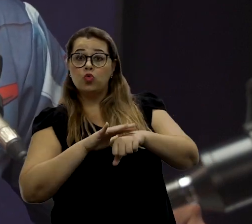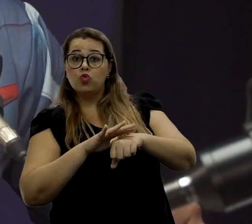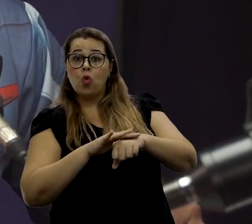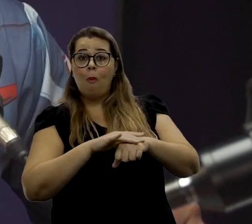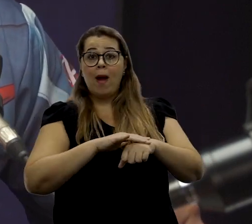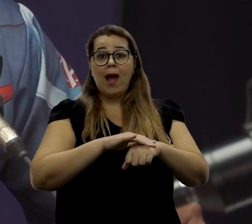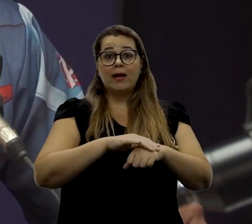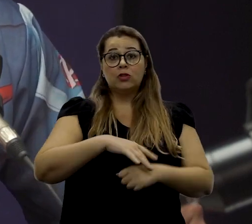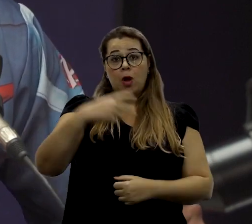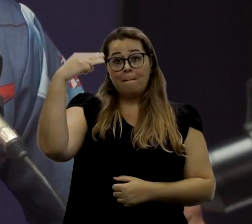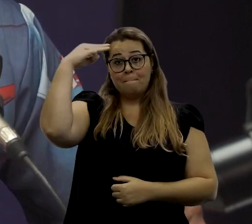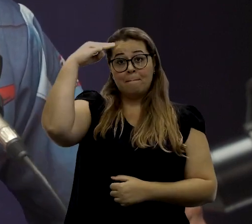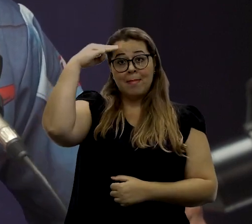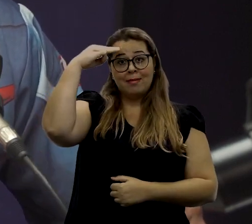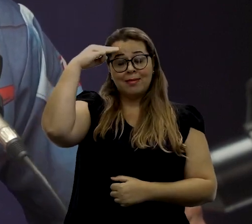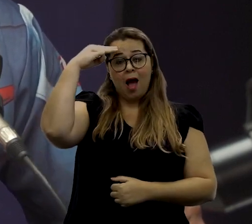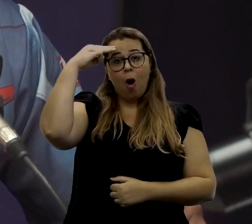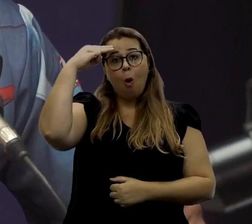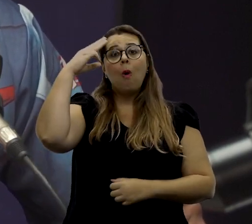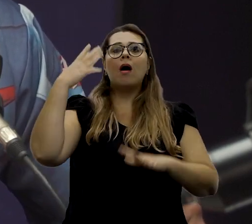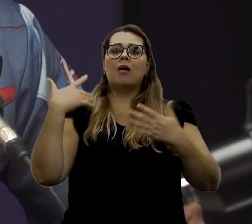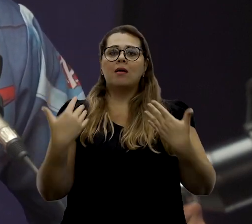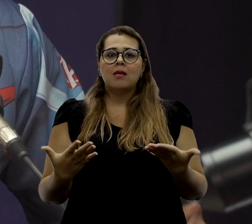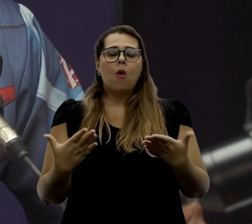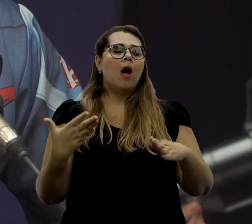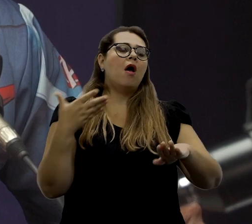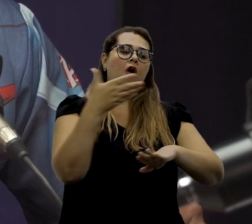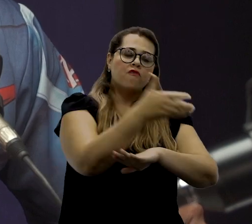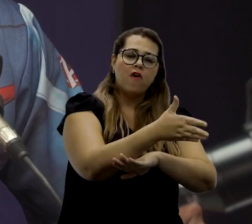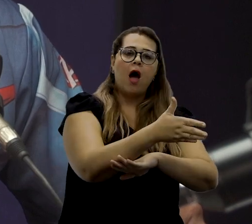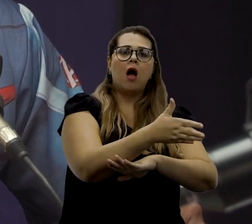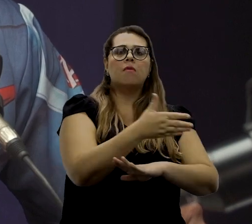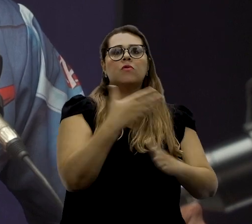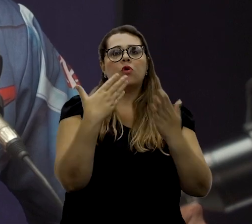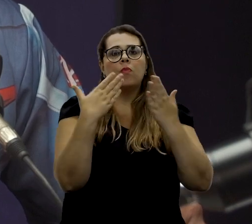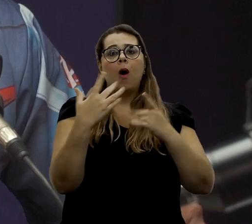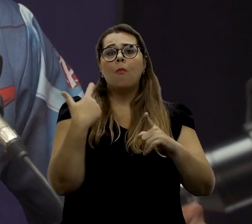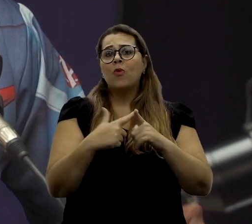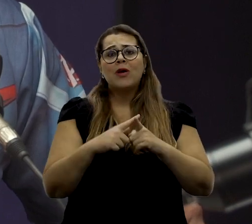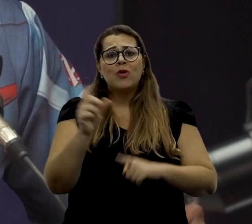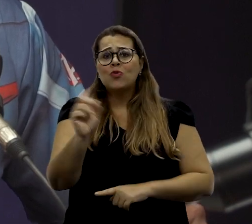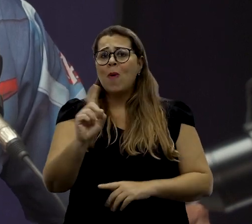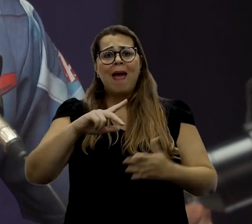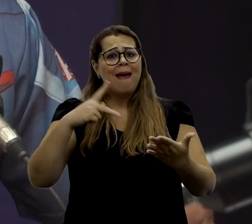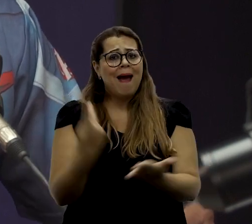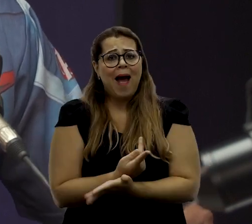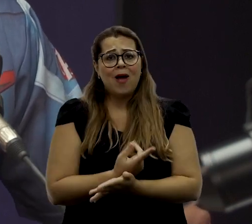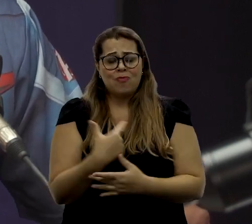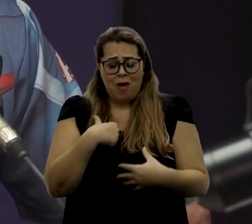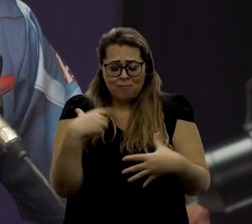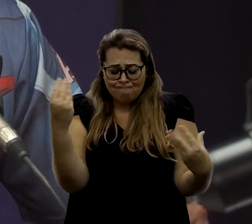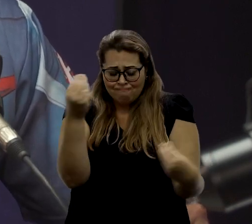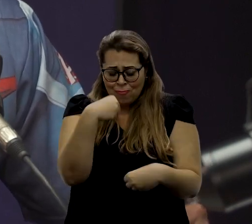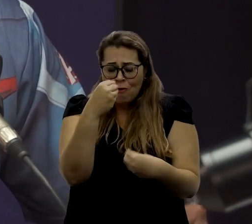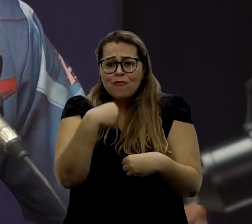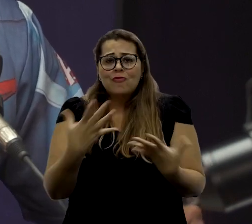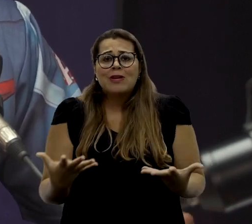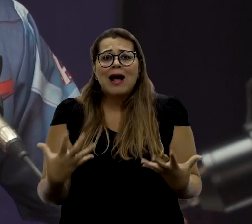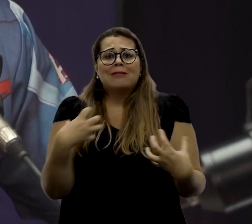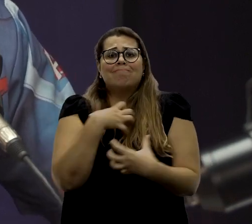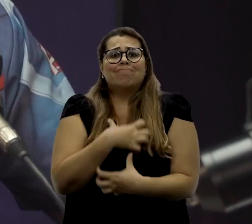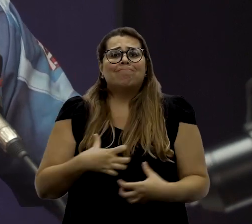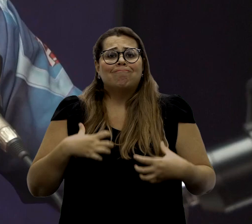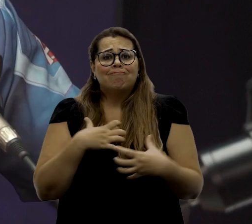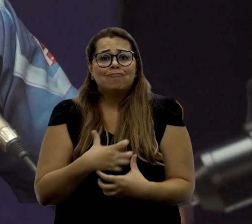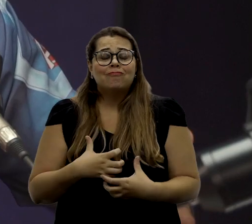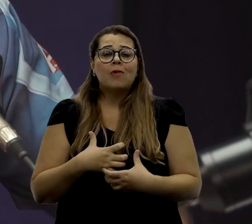desistir, dizer de ser fraco. Cara, não é errado você ficar fraco. Quando você fica fraco, você se fortalece, e uma pessoa que procura ajuda,